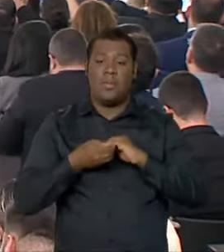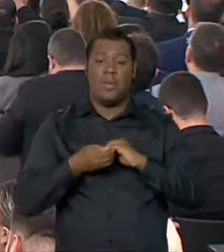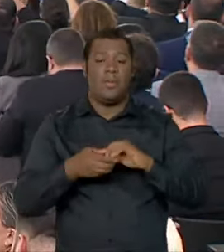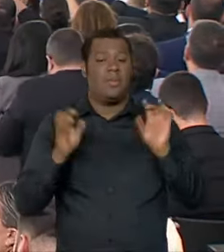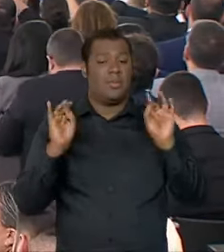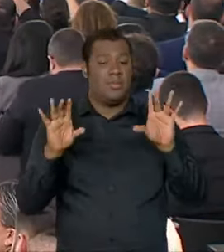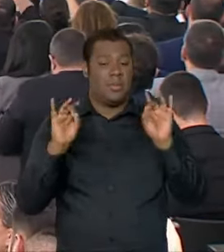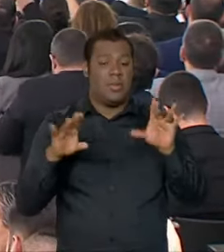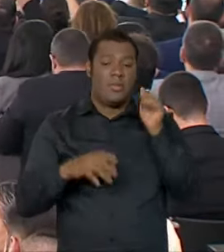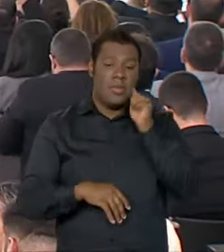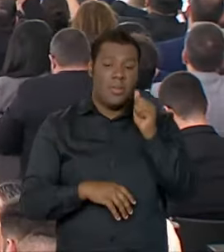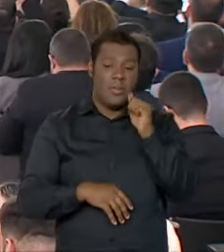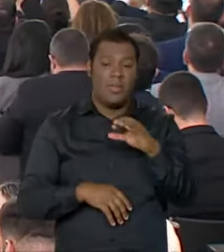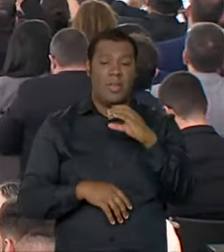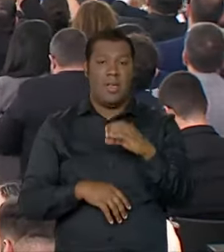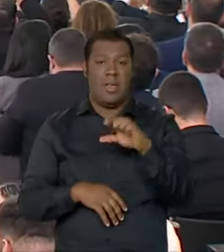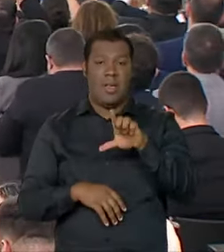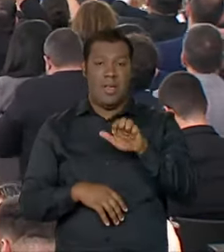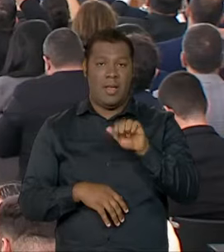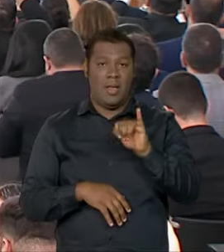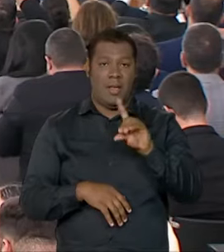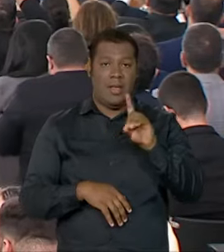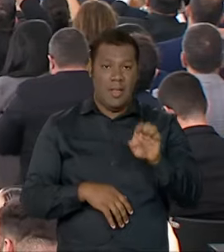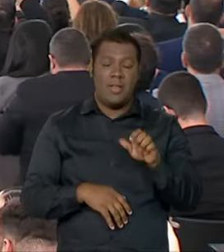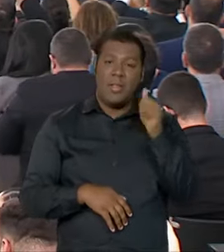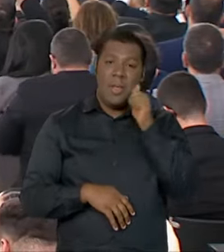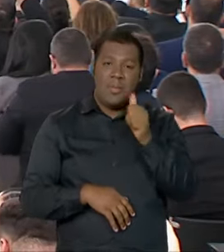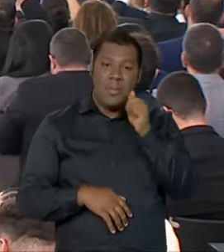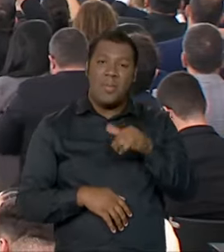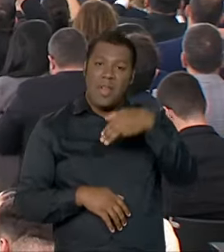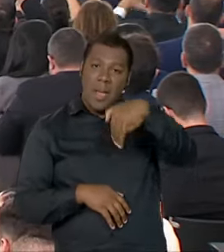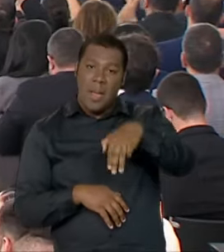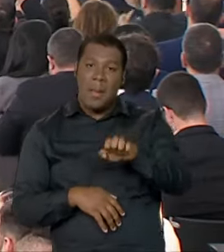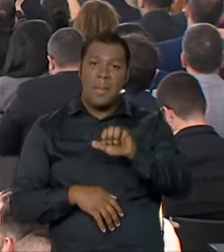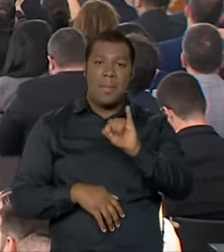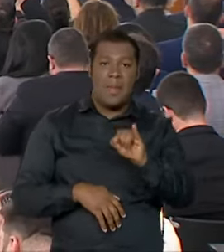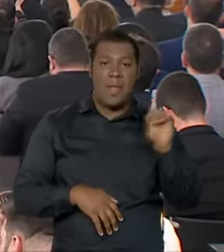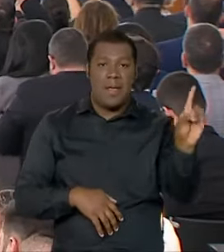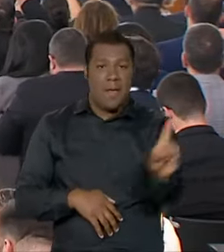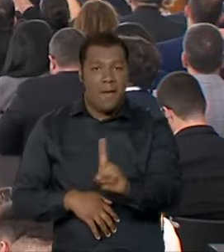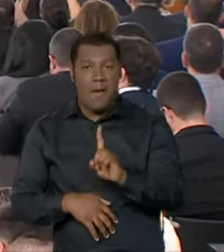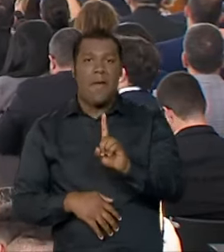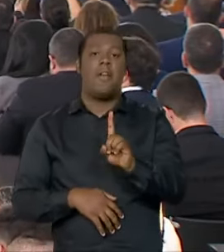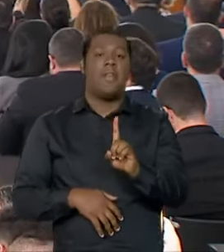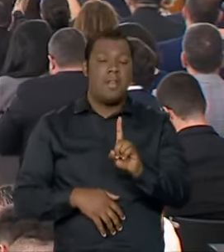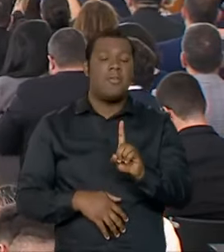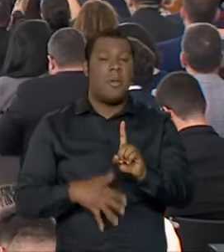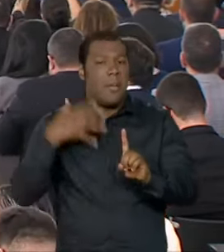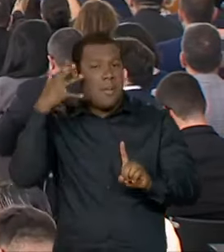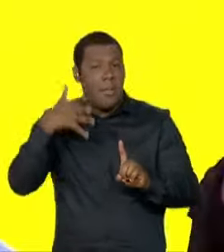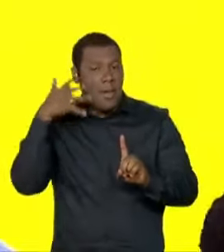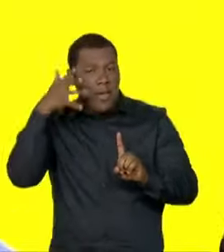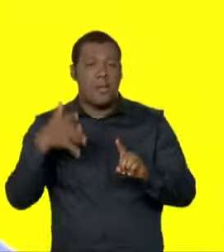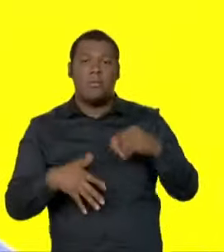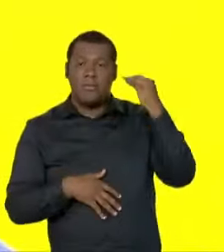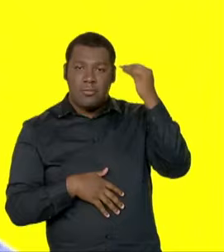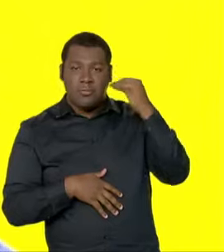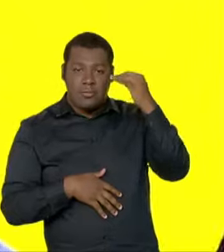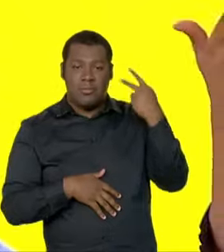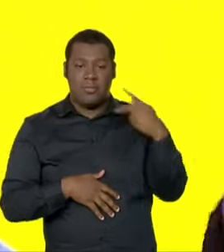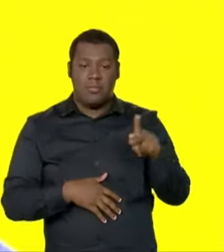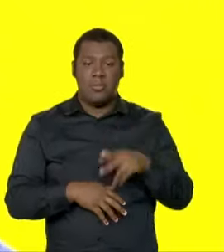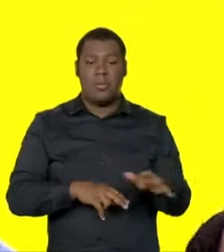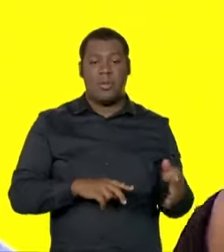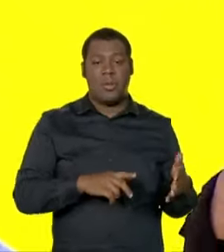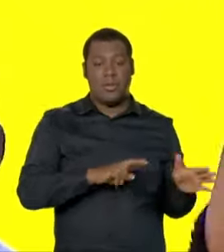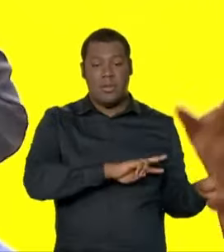a Cleide, que é nossa MEI, que hoje veio aqui nos falar da sua experiência. Semana passada, Janja, eu fui visitar